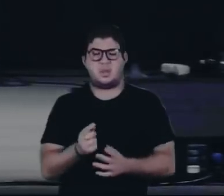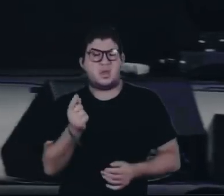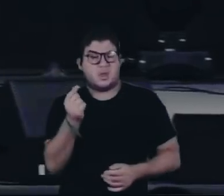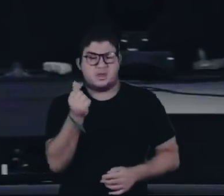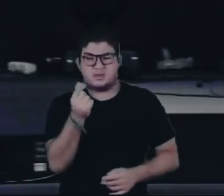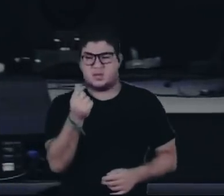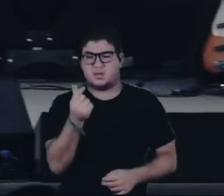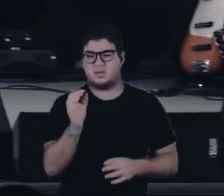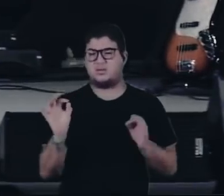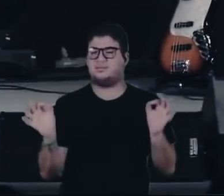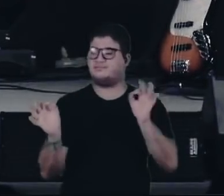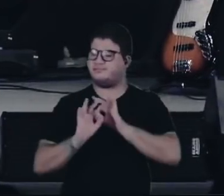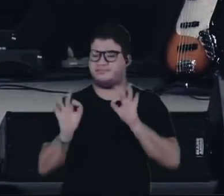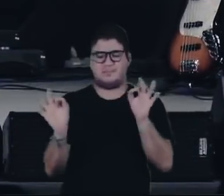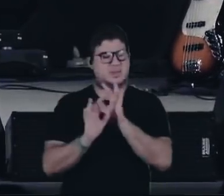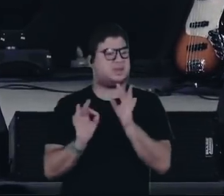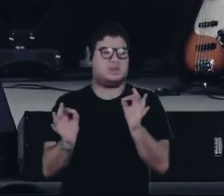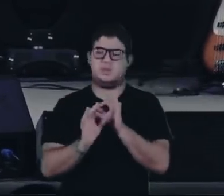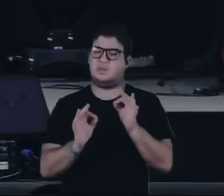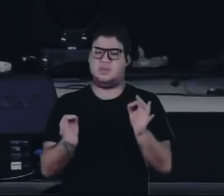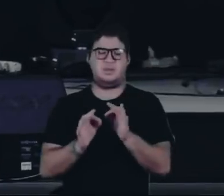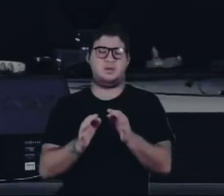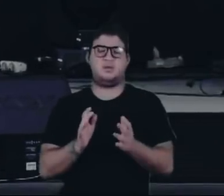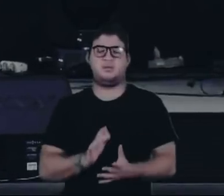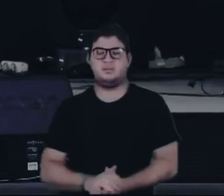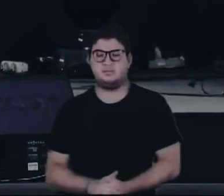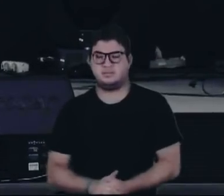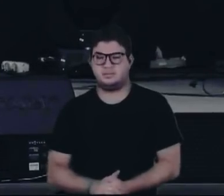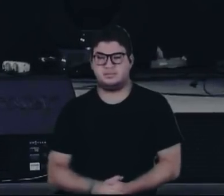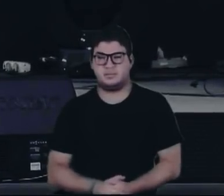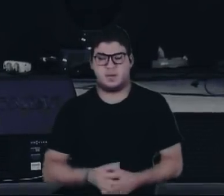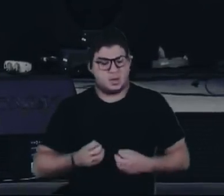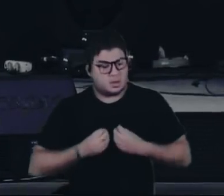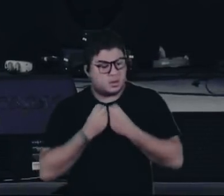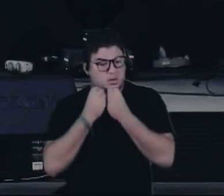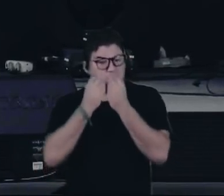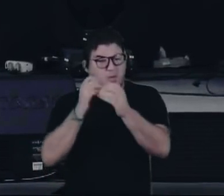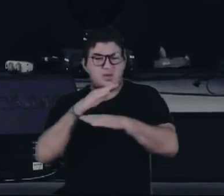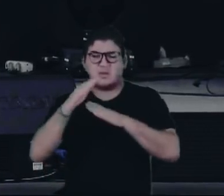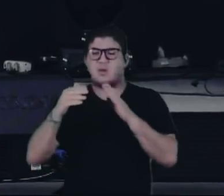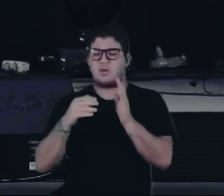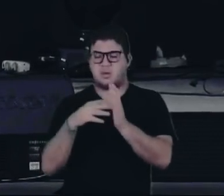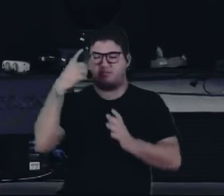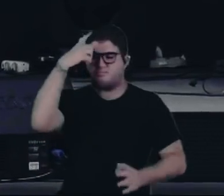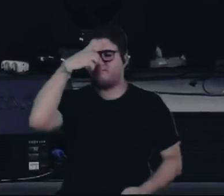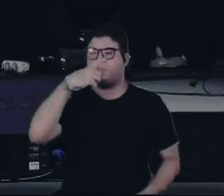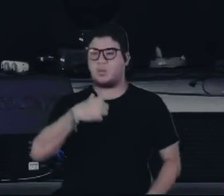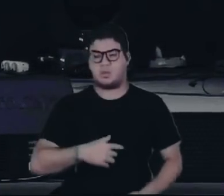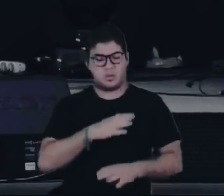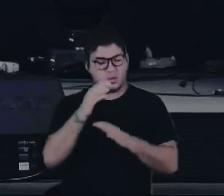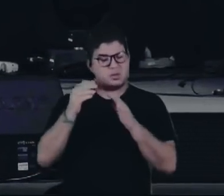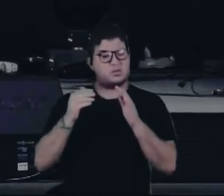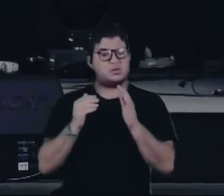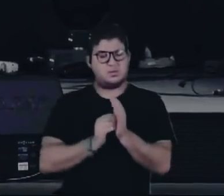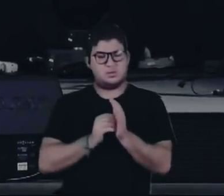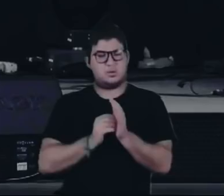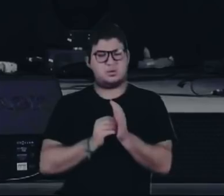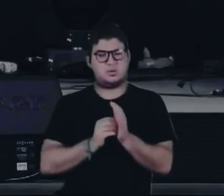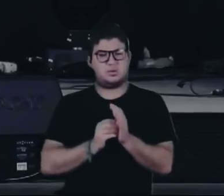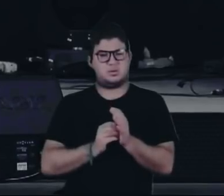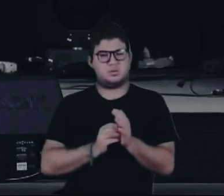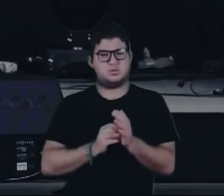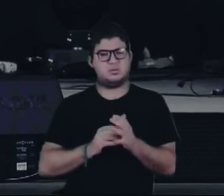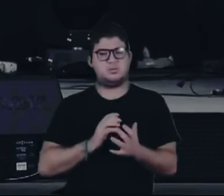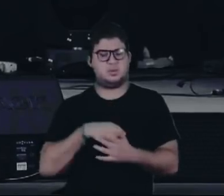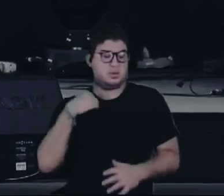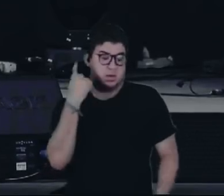recursos materiais, a dinheiro. Não. É doação de tudo que somos, de tudo o que